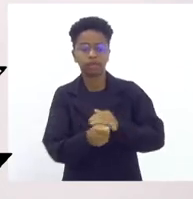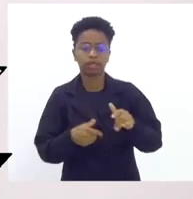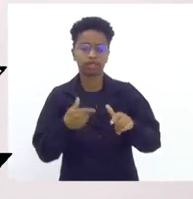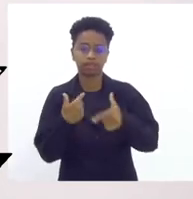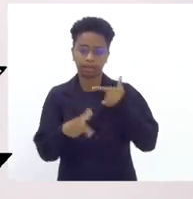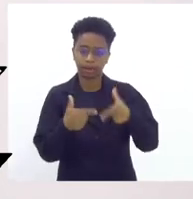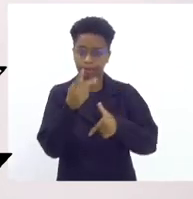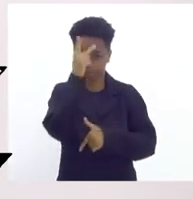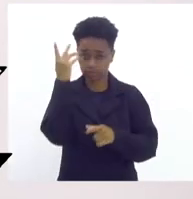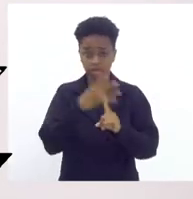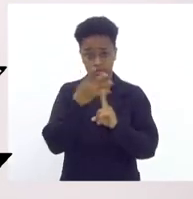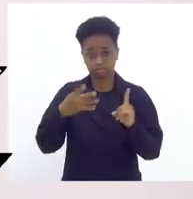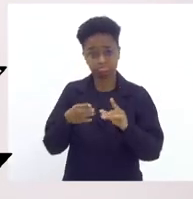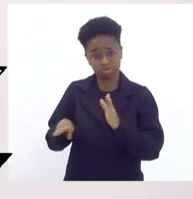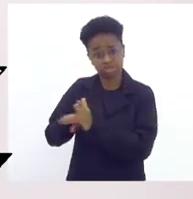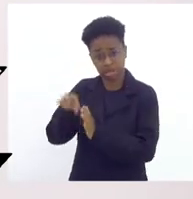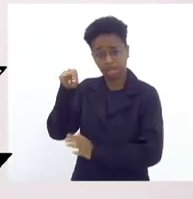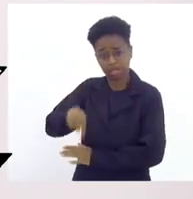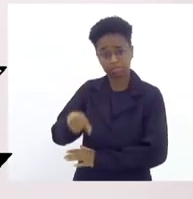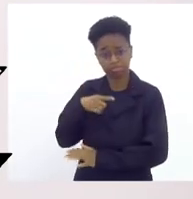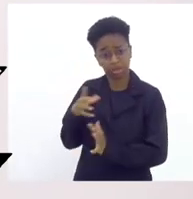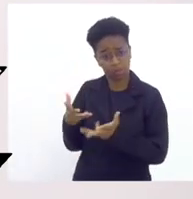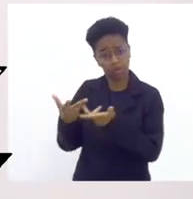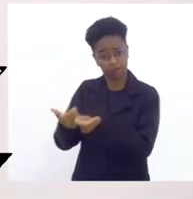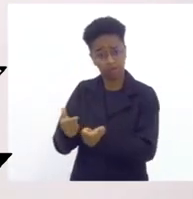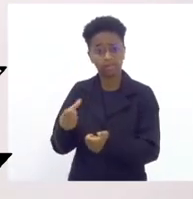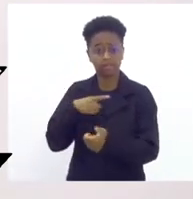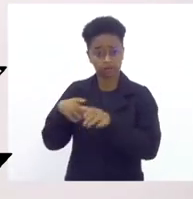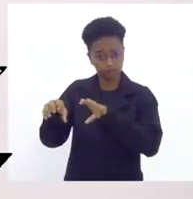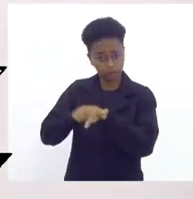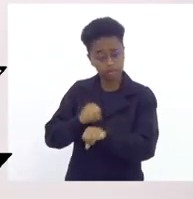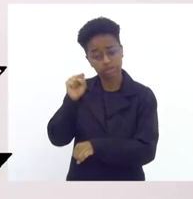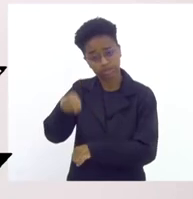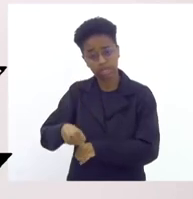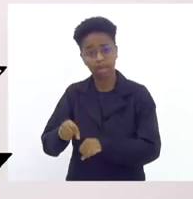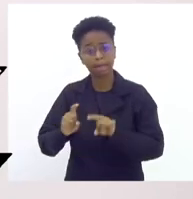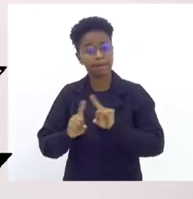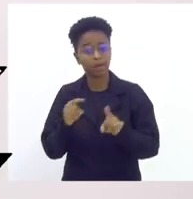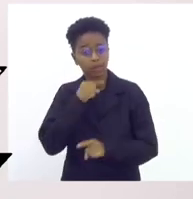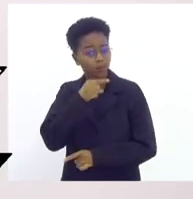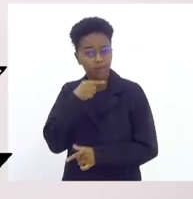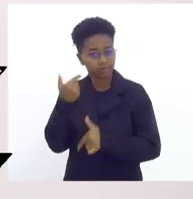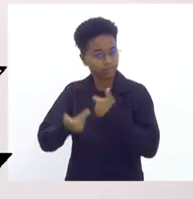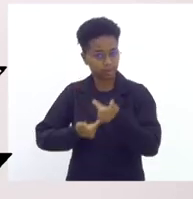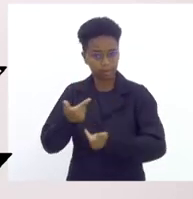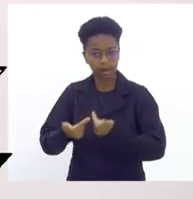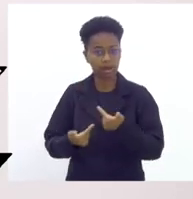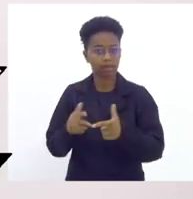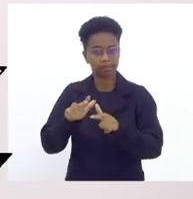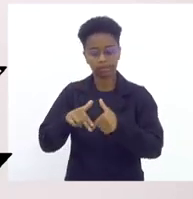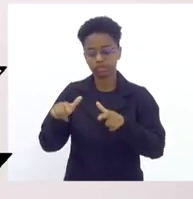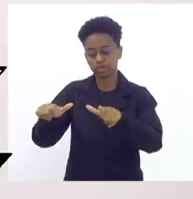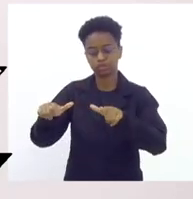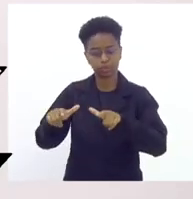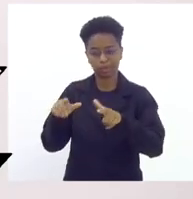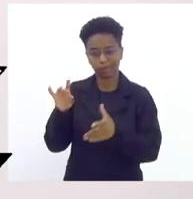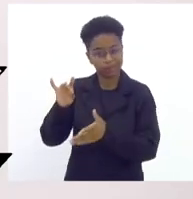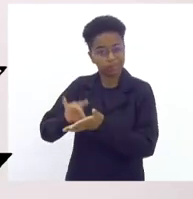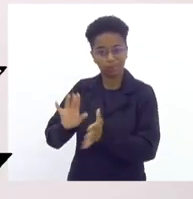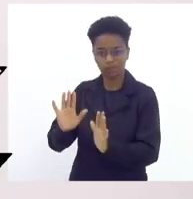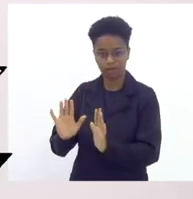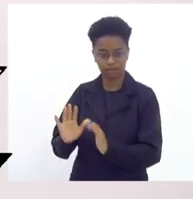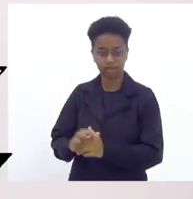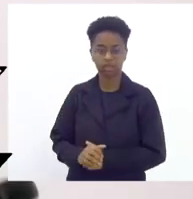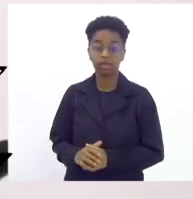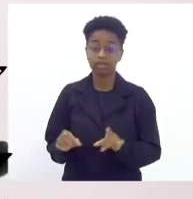Brasil muitas vezes muito qualificadas para fazer seus trabalhos né e é comum né se a gente